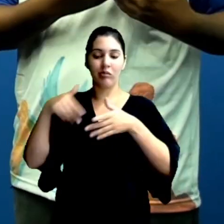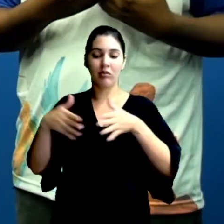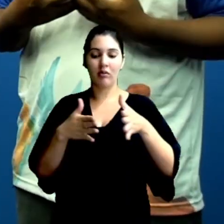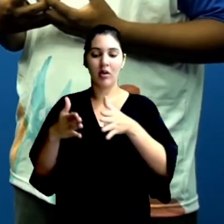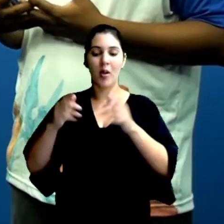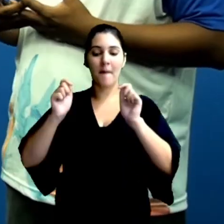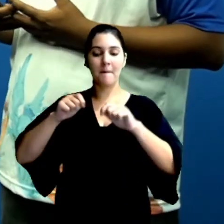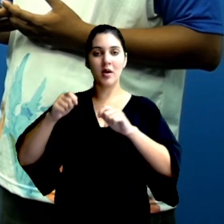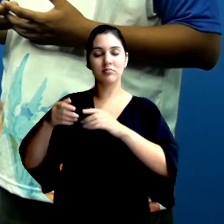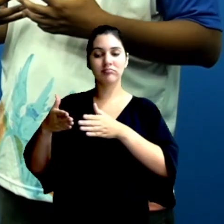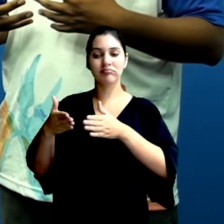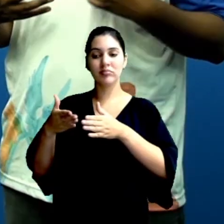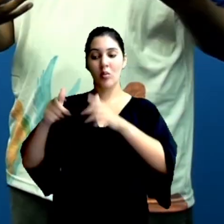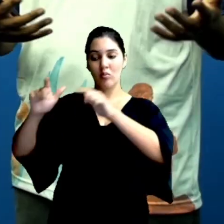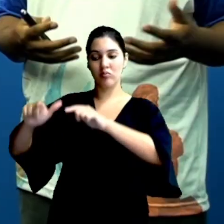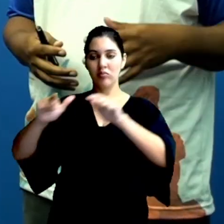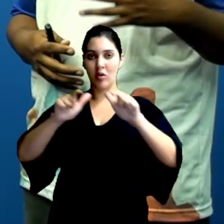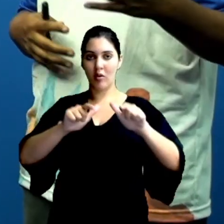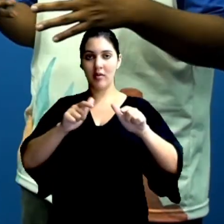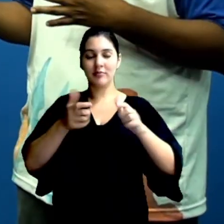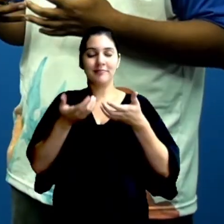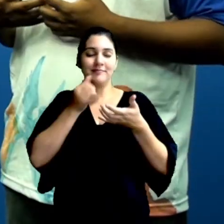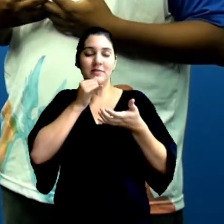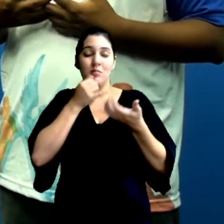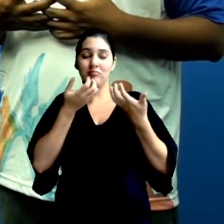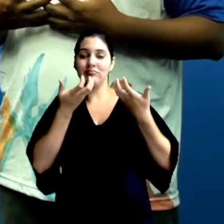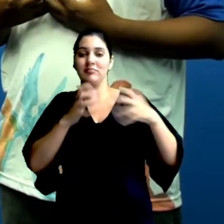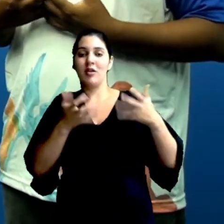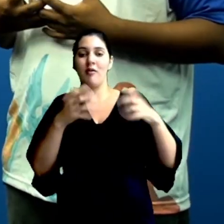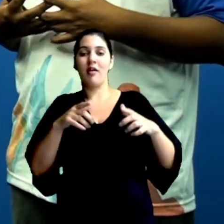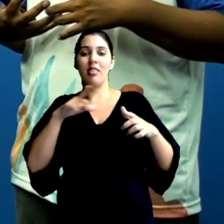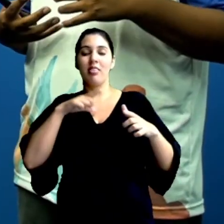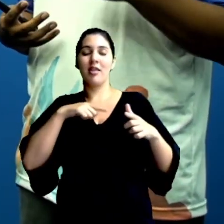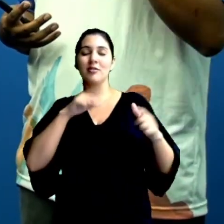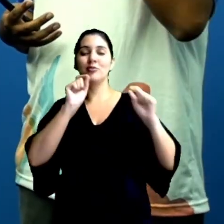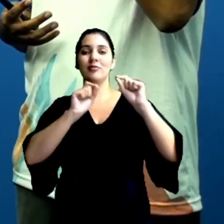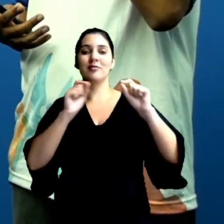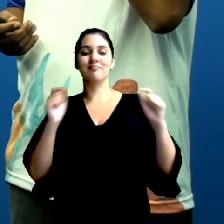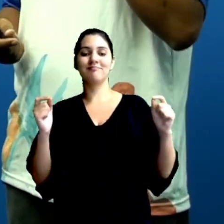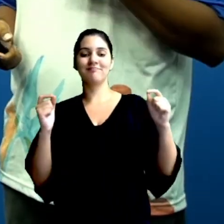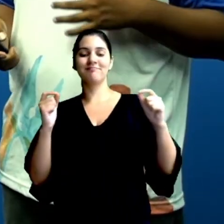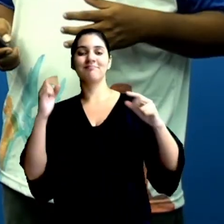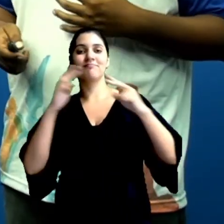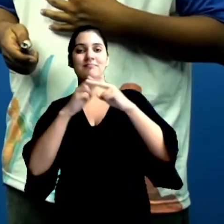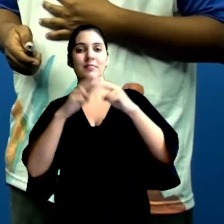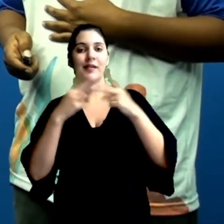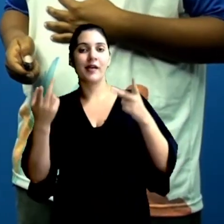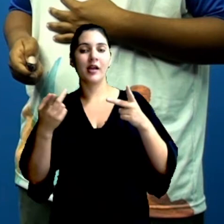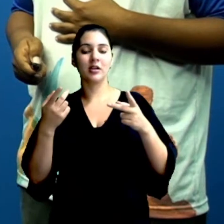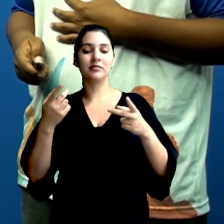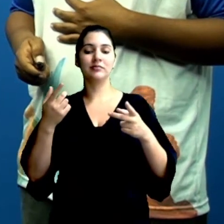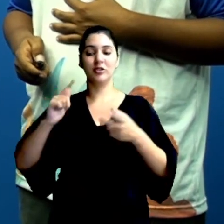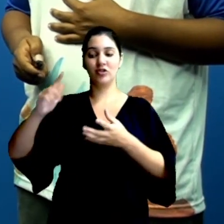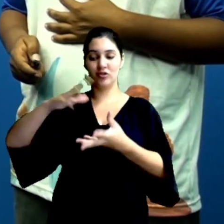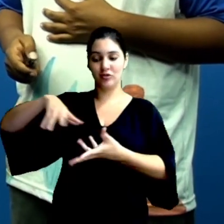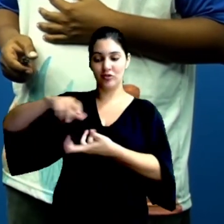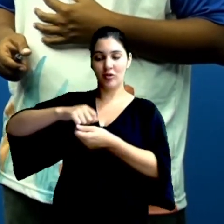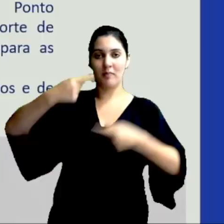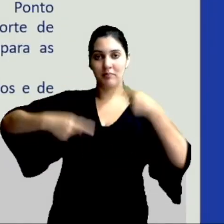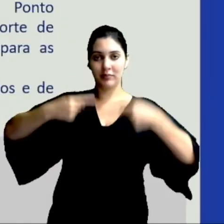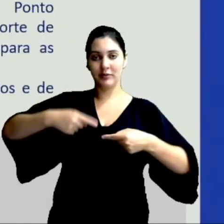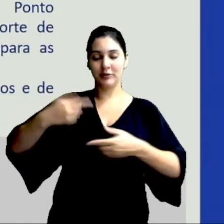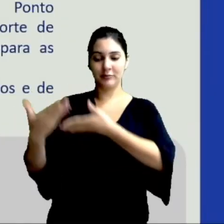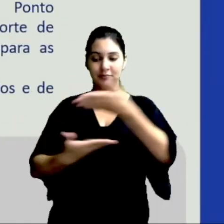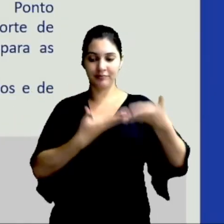quando eles passam o seu território. Então eles não querem isso e acaba tendo muito conflito, né, e muita questão geopolítica envolvida.